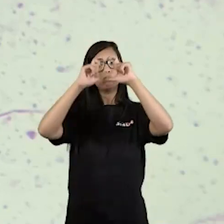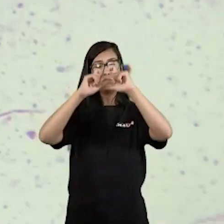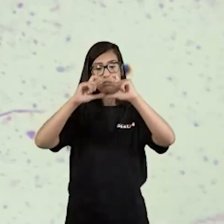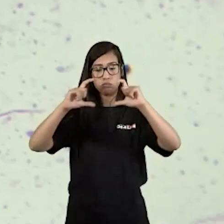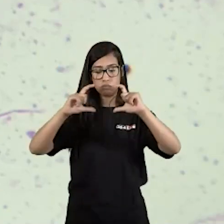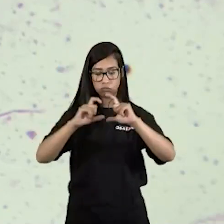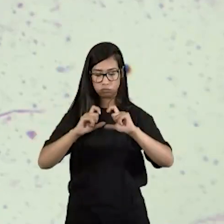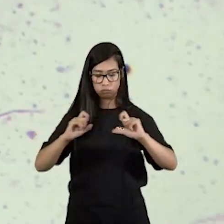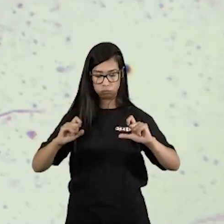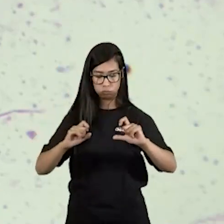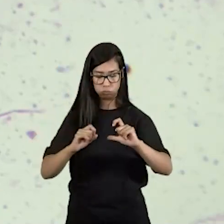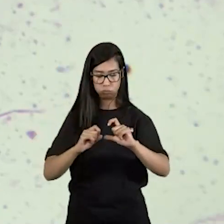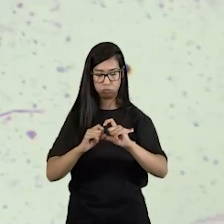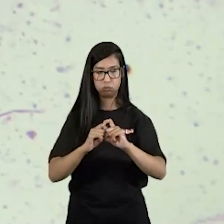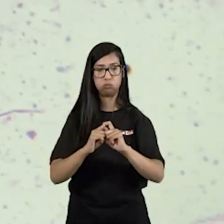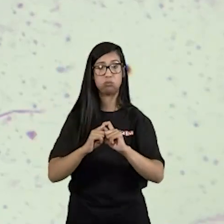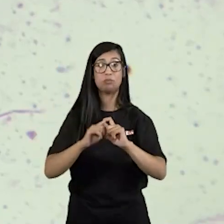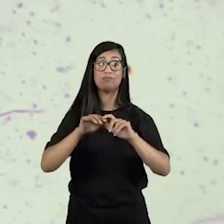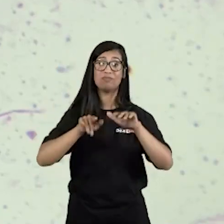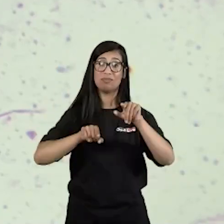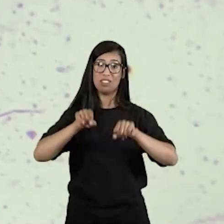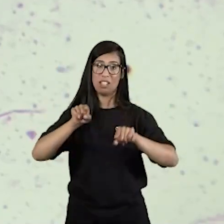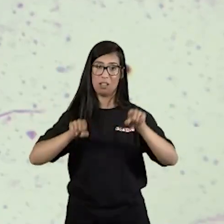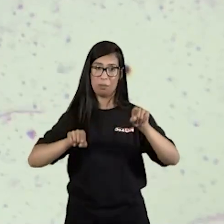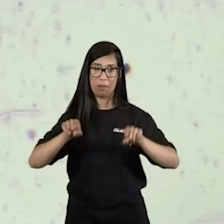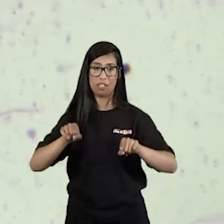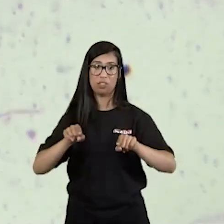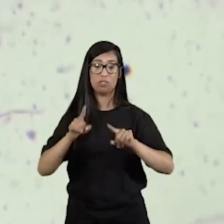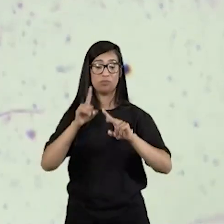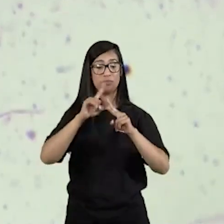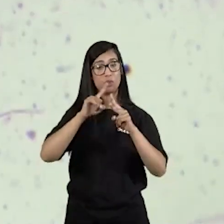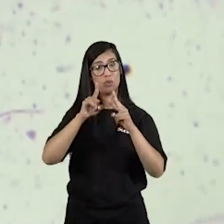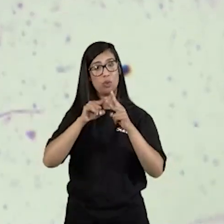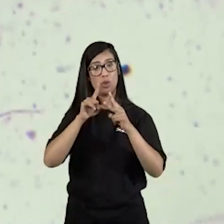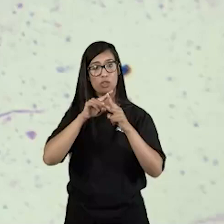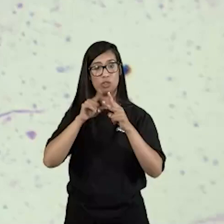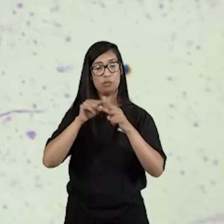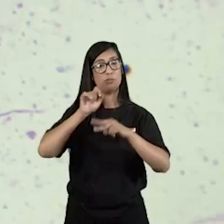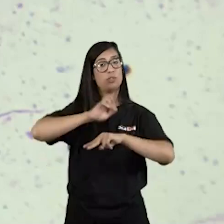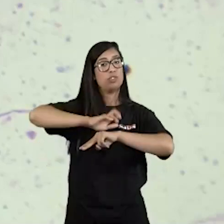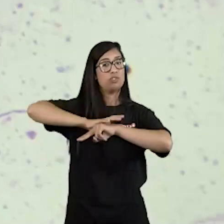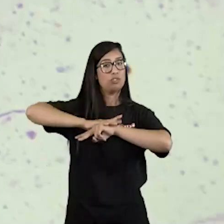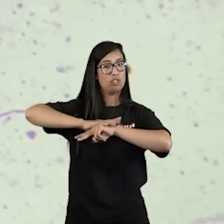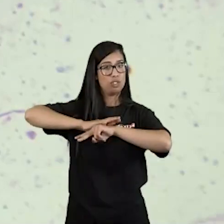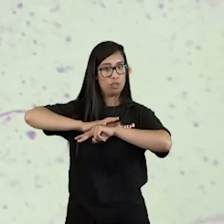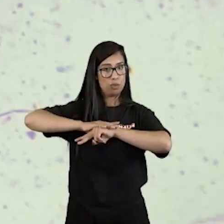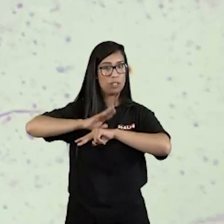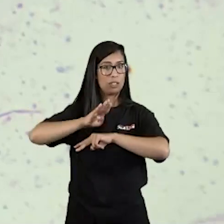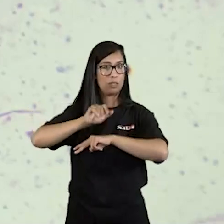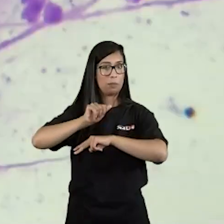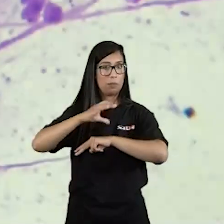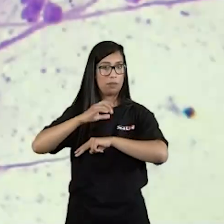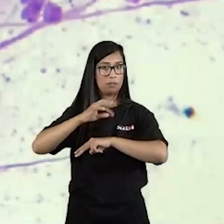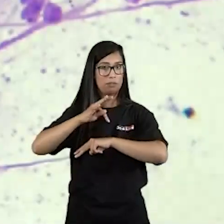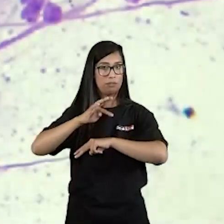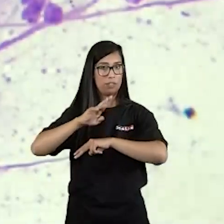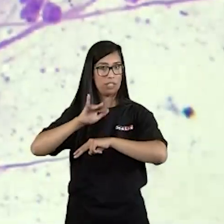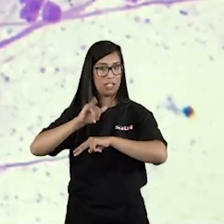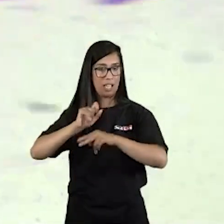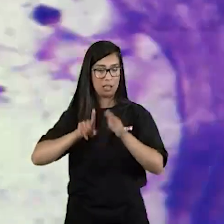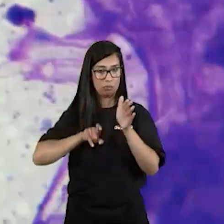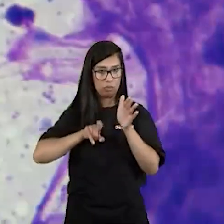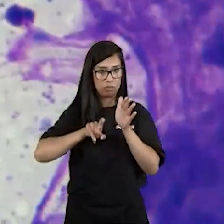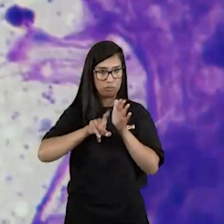em menor tamanho. Eu devo ter 2 espécies de bactéria nessa amostra. Aqui eu vejo mais cocos, aqui eu vejo mais cocos. Então,